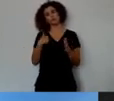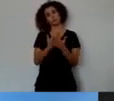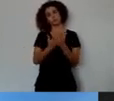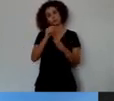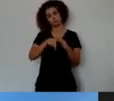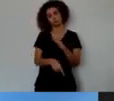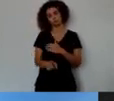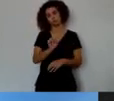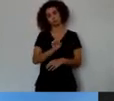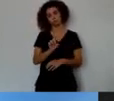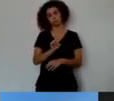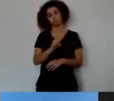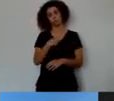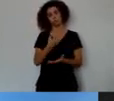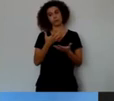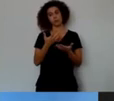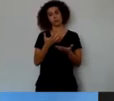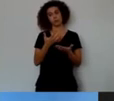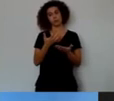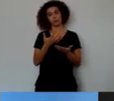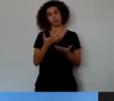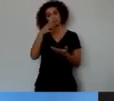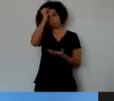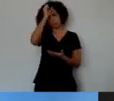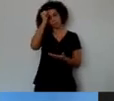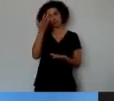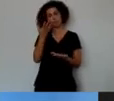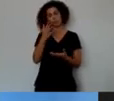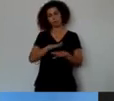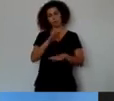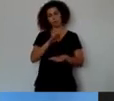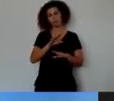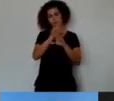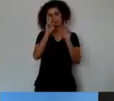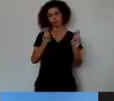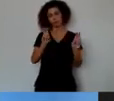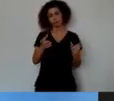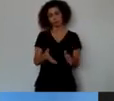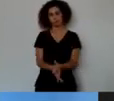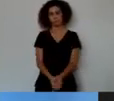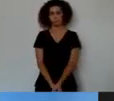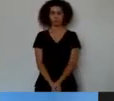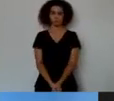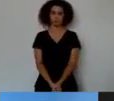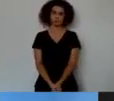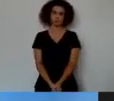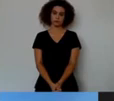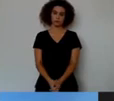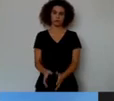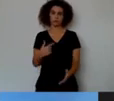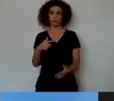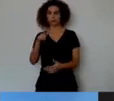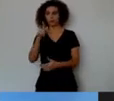coisa que eu queria escutar mais, saber mais sobre isso. A interseção aí, gênero e raça,